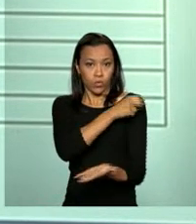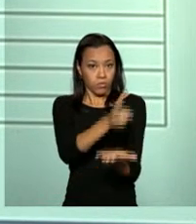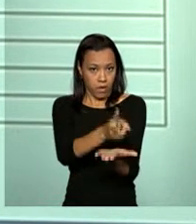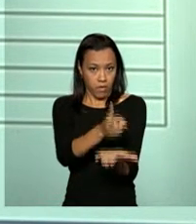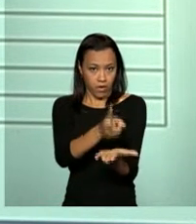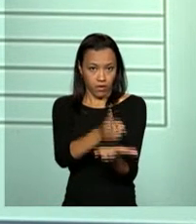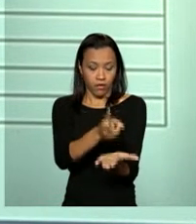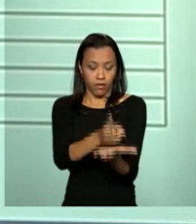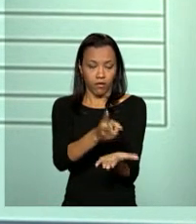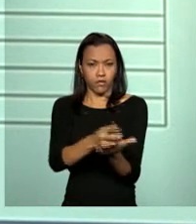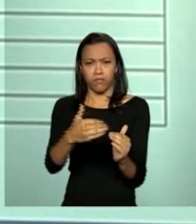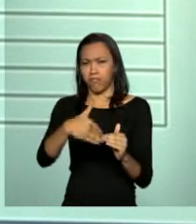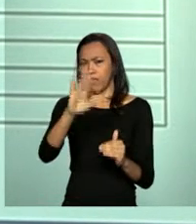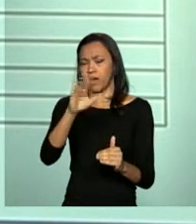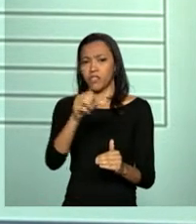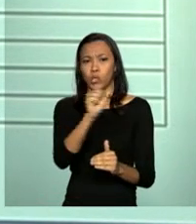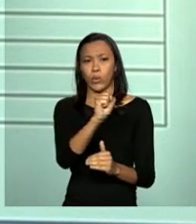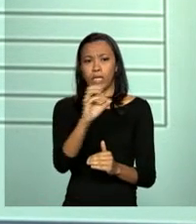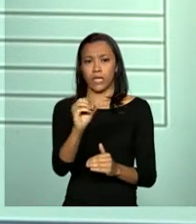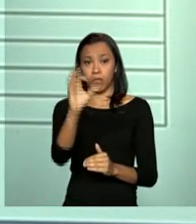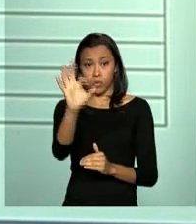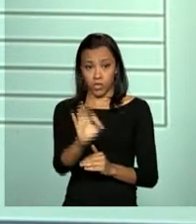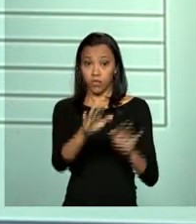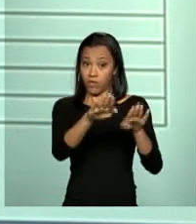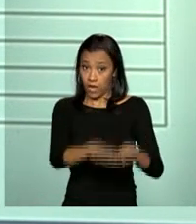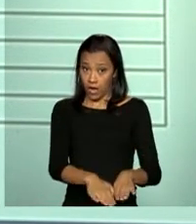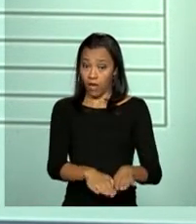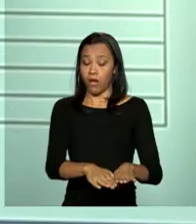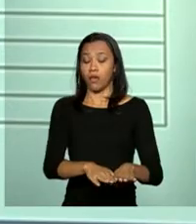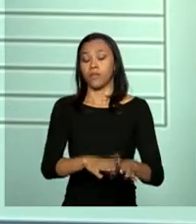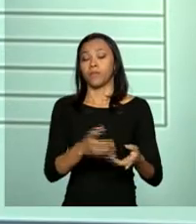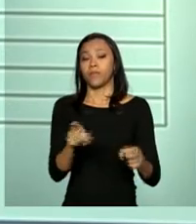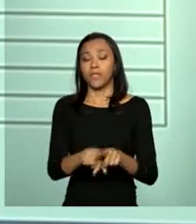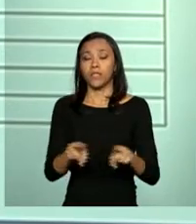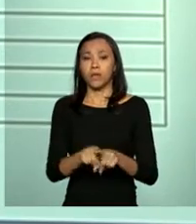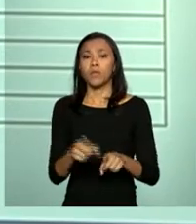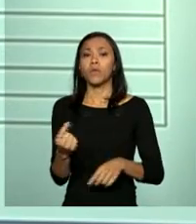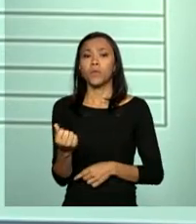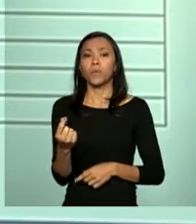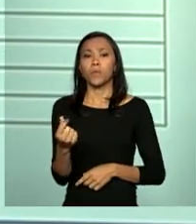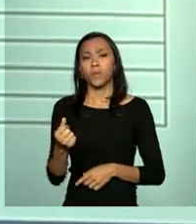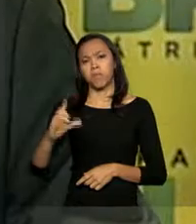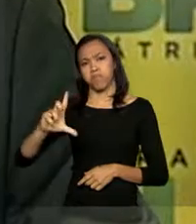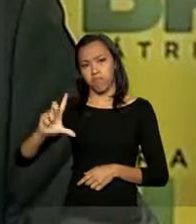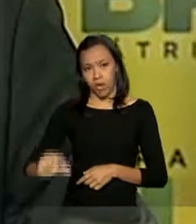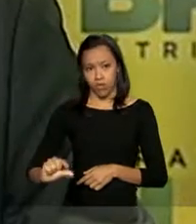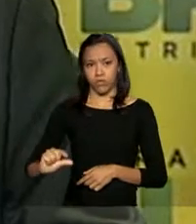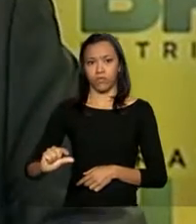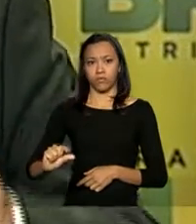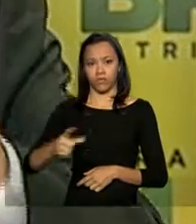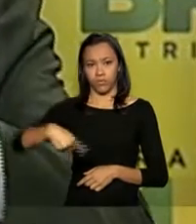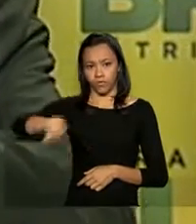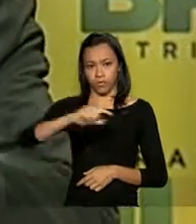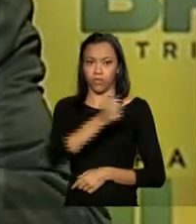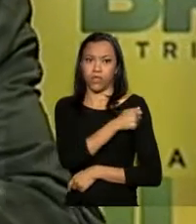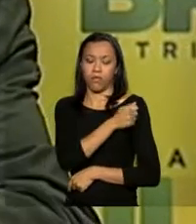80% cursaram o ensino médio nessa escola. E de nível socioeconômico baixo ou muito baixo. Perceba,